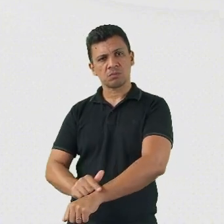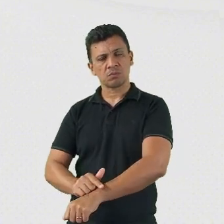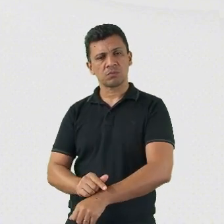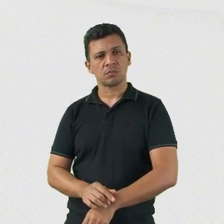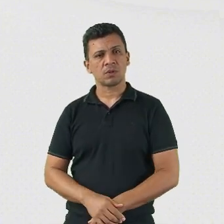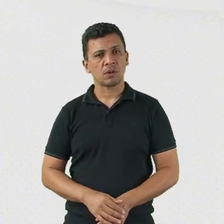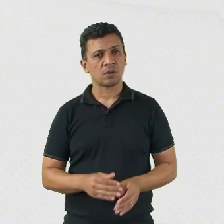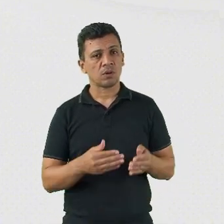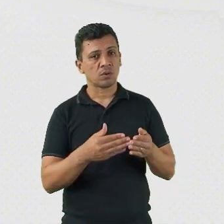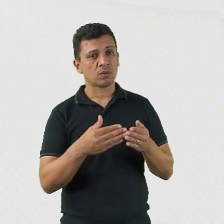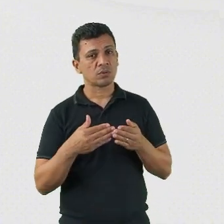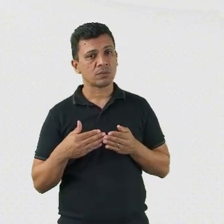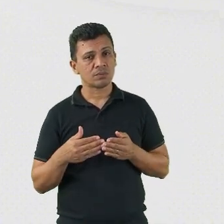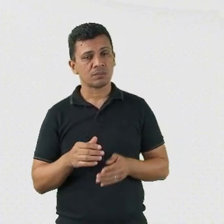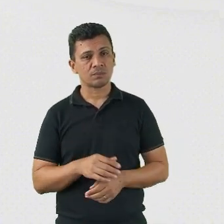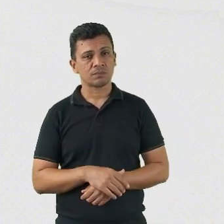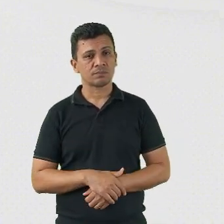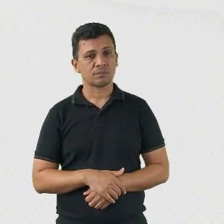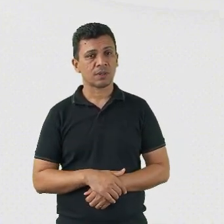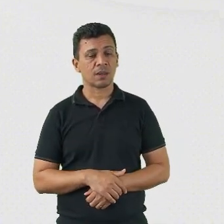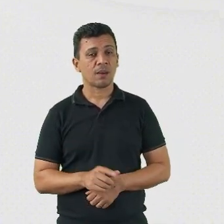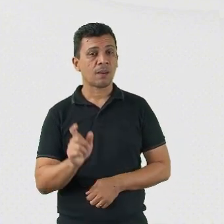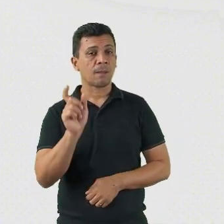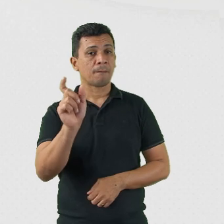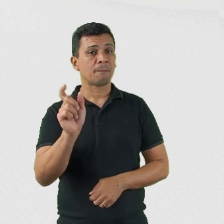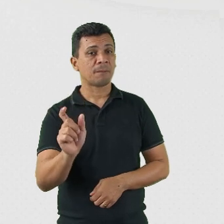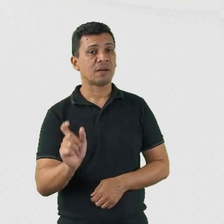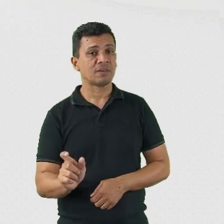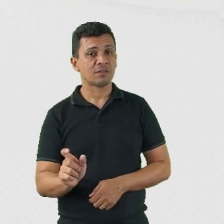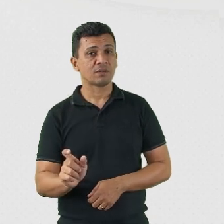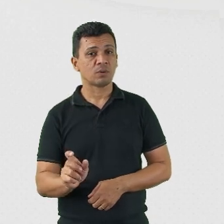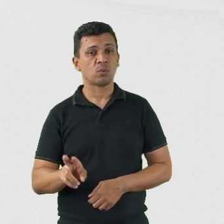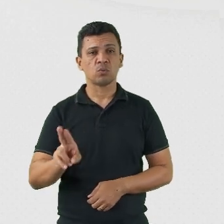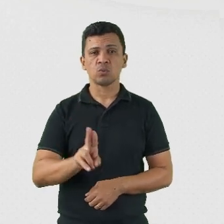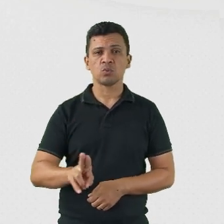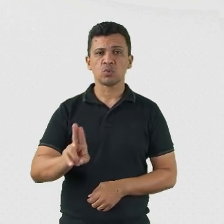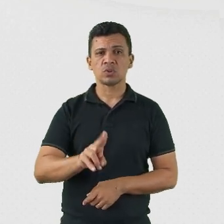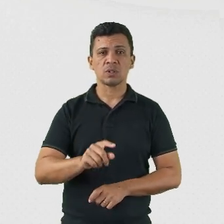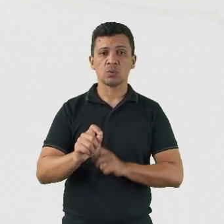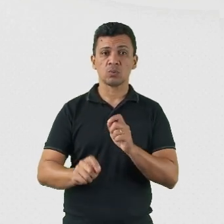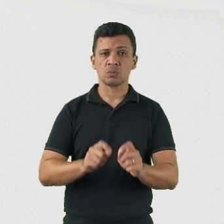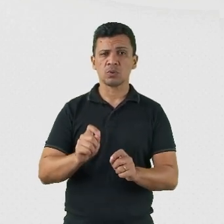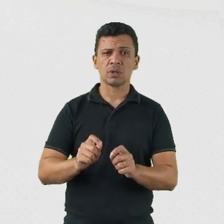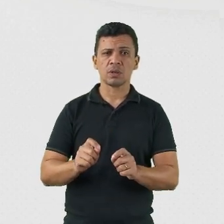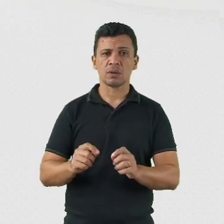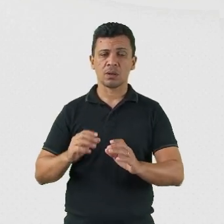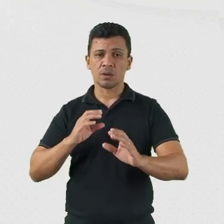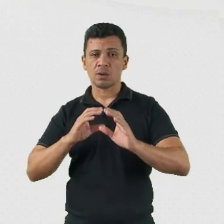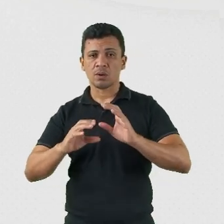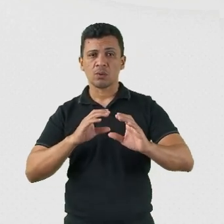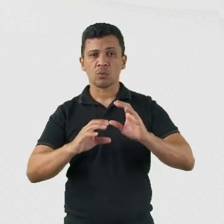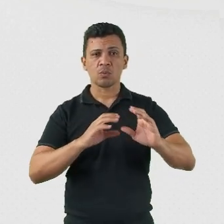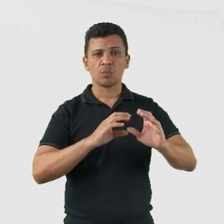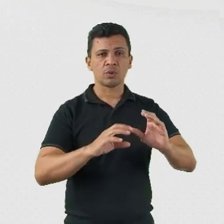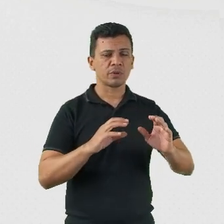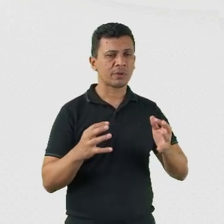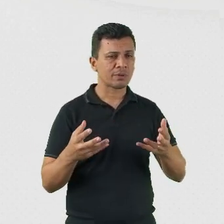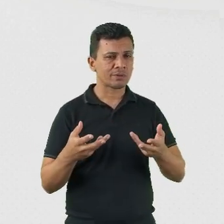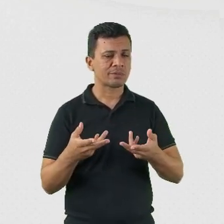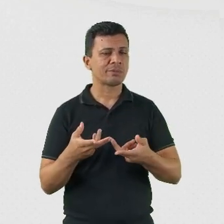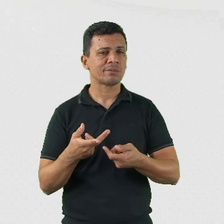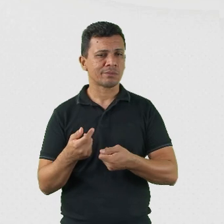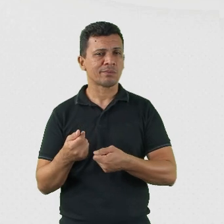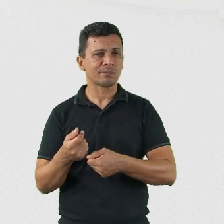me, sorry, são termos que nós utilizamos para deixar uma comunicação bem mais